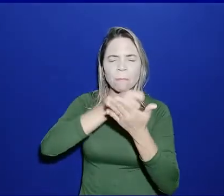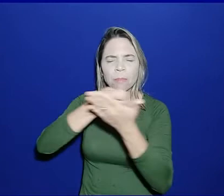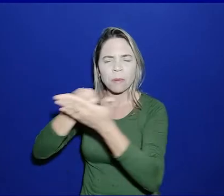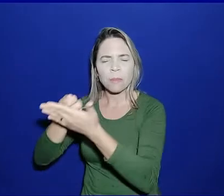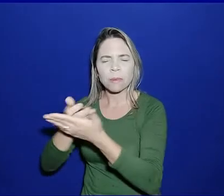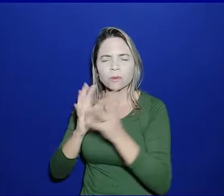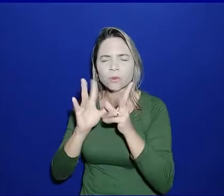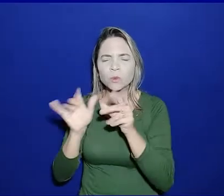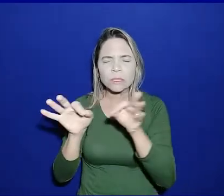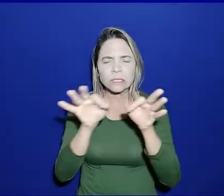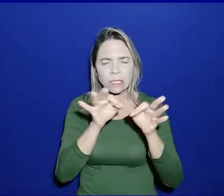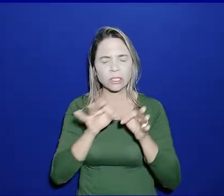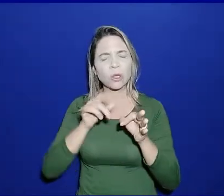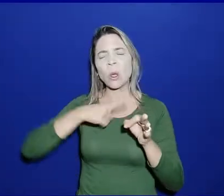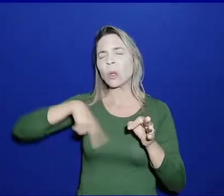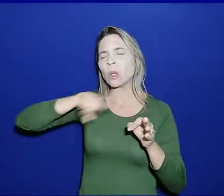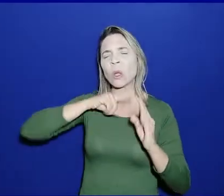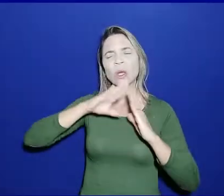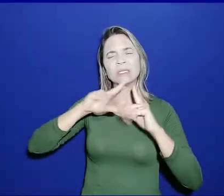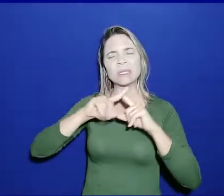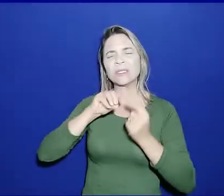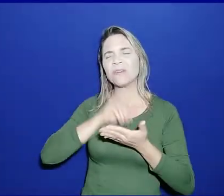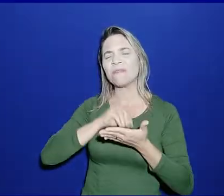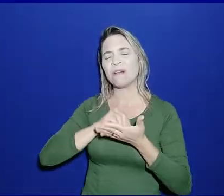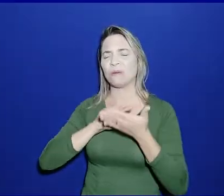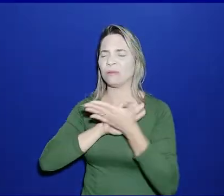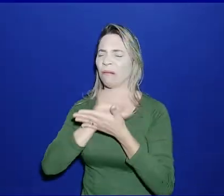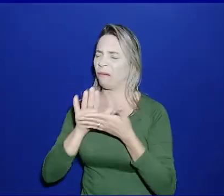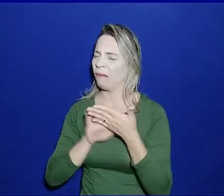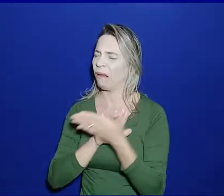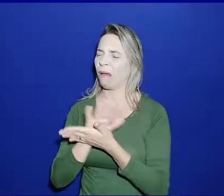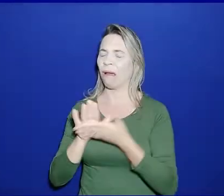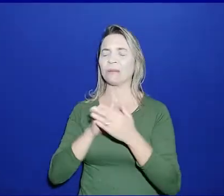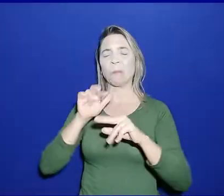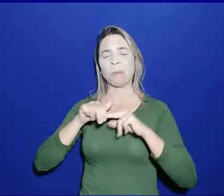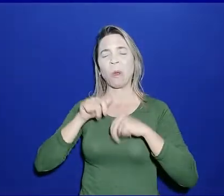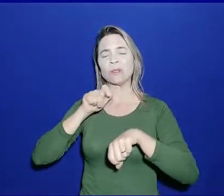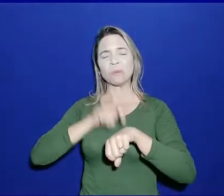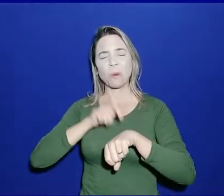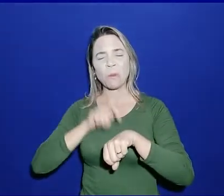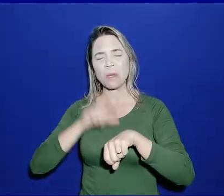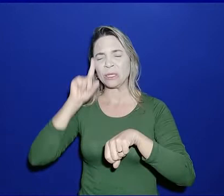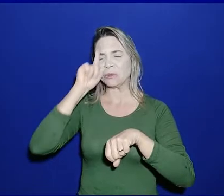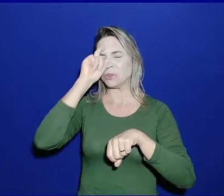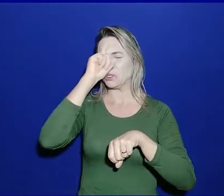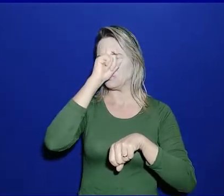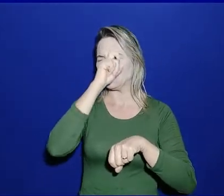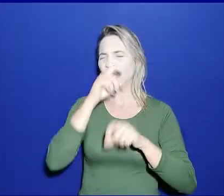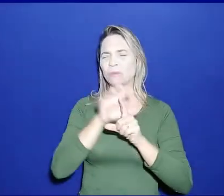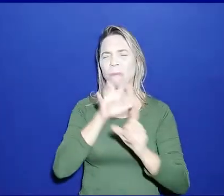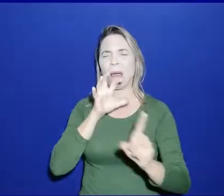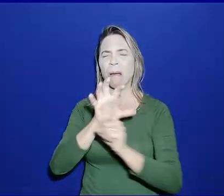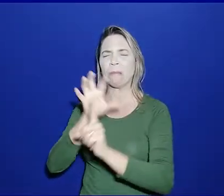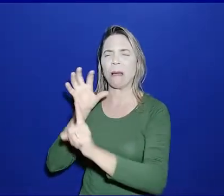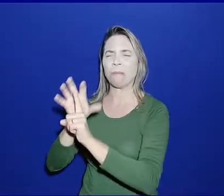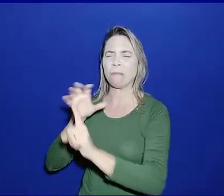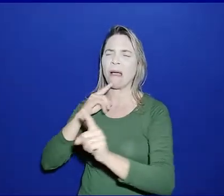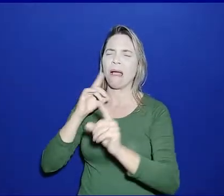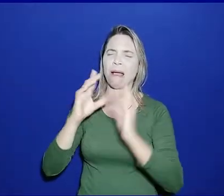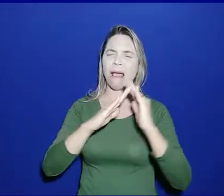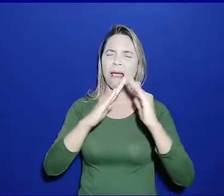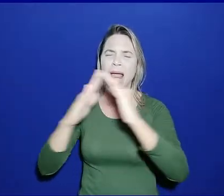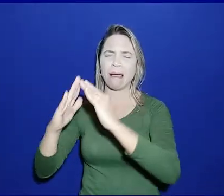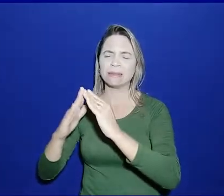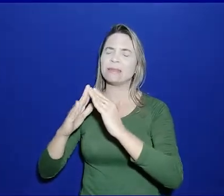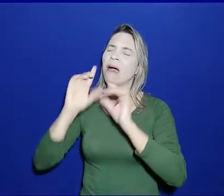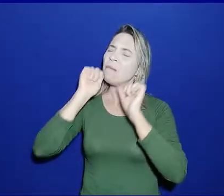sua igreja de nada tenha falta nesses momentos que estamos vivendo de afastamento. Fica